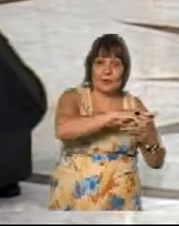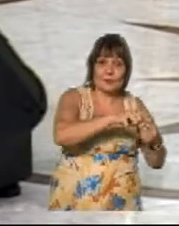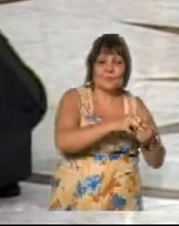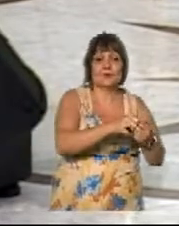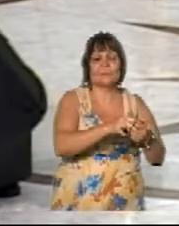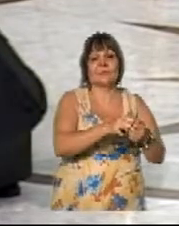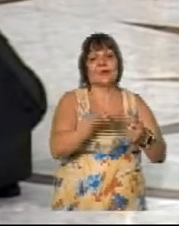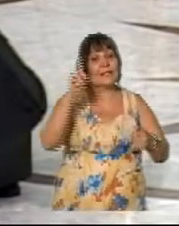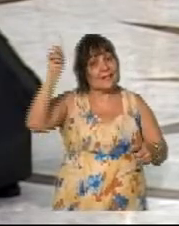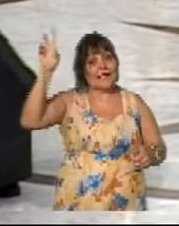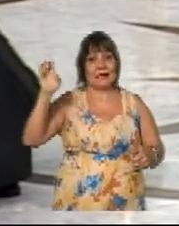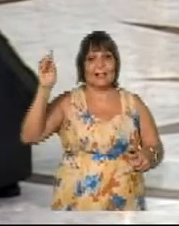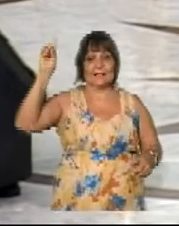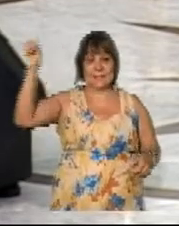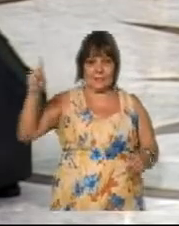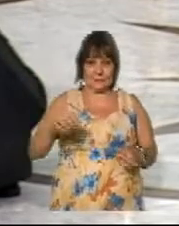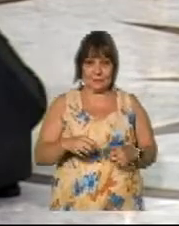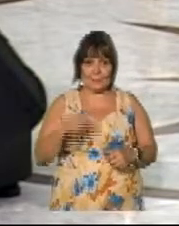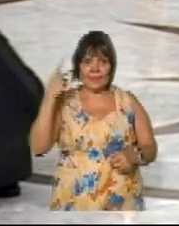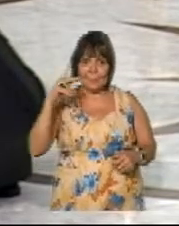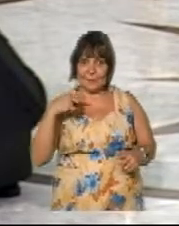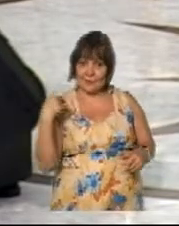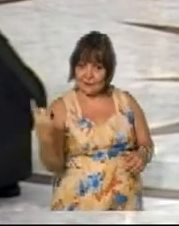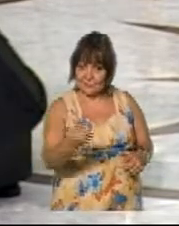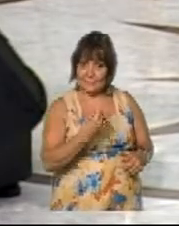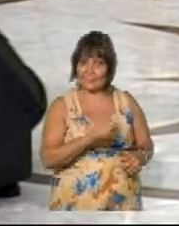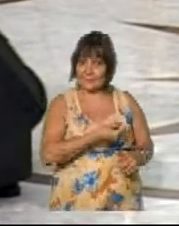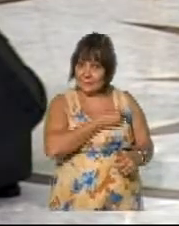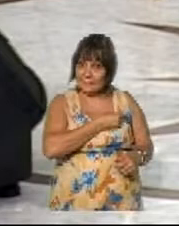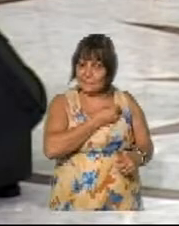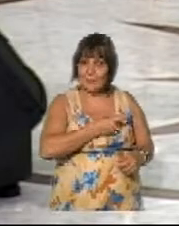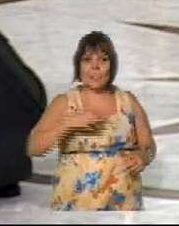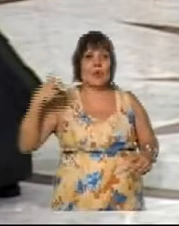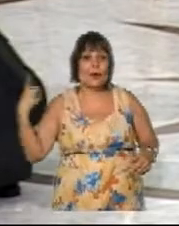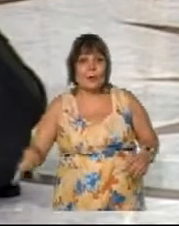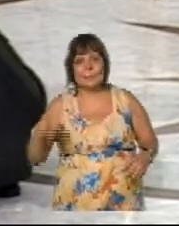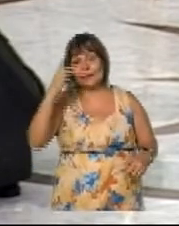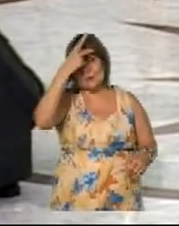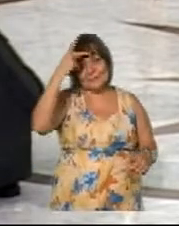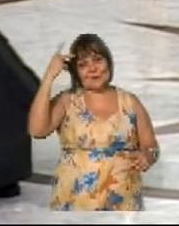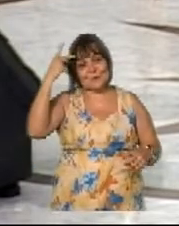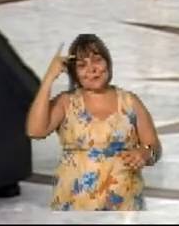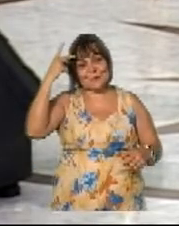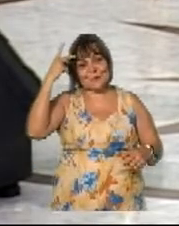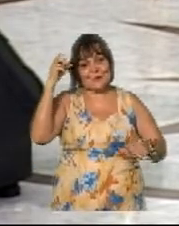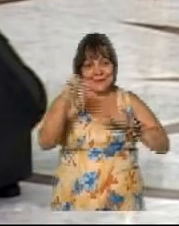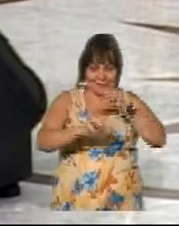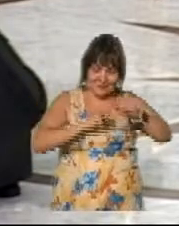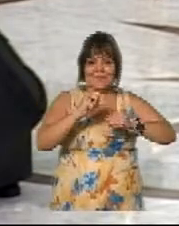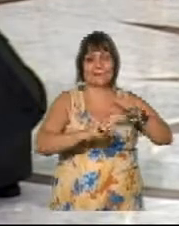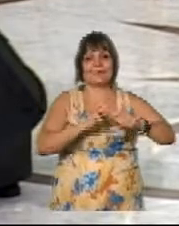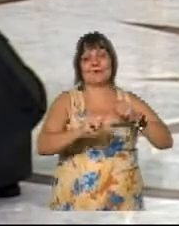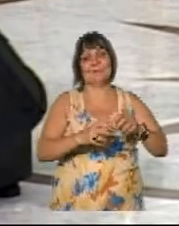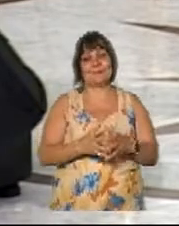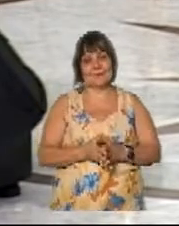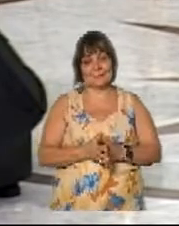Evangelho. Então nós também nascemos para servir. E eu gosto de que você saiba, como eu